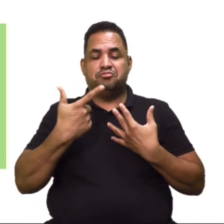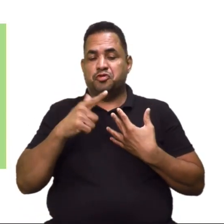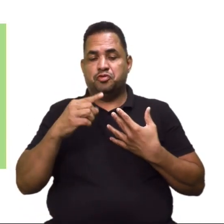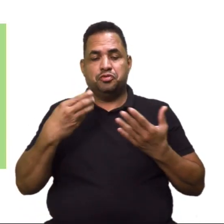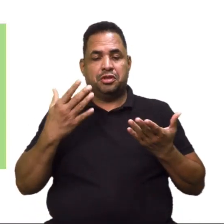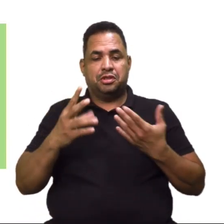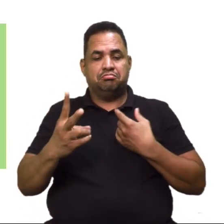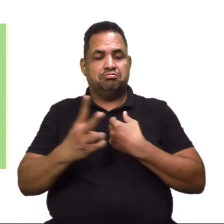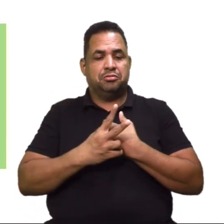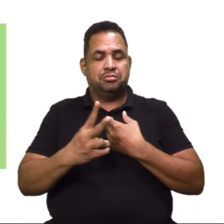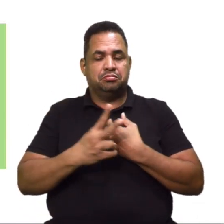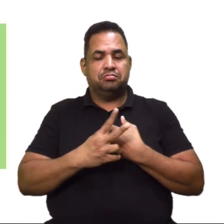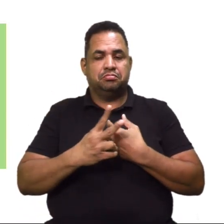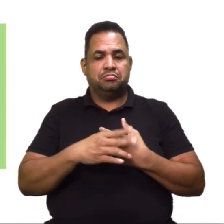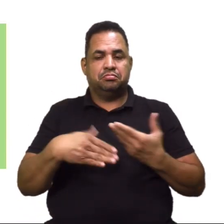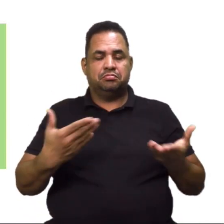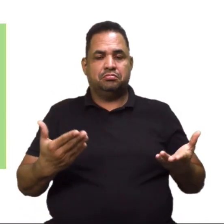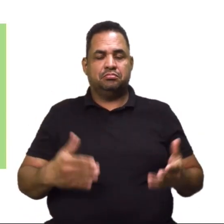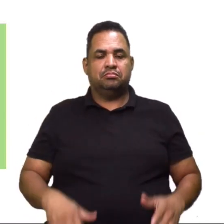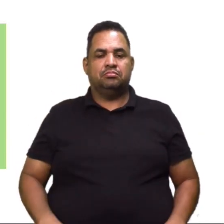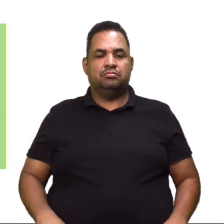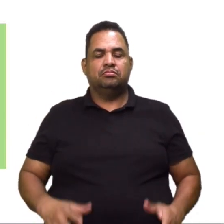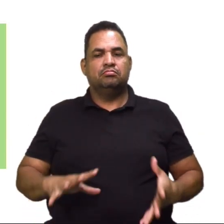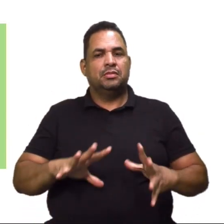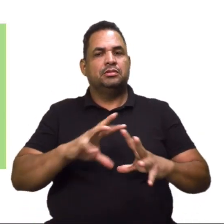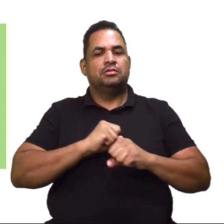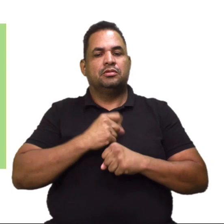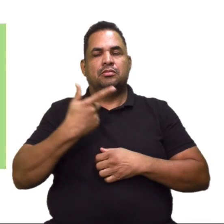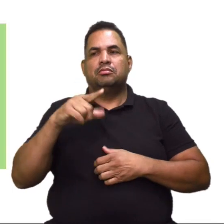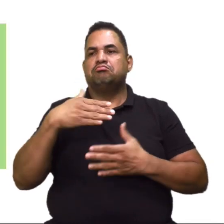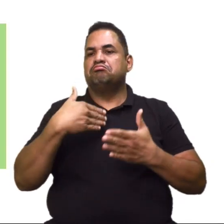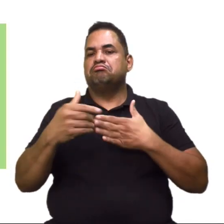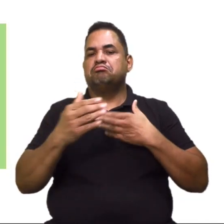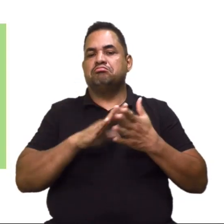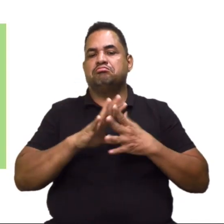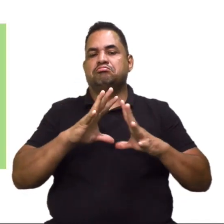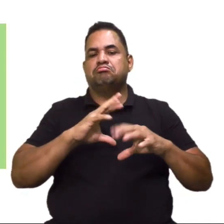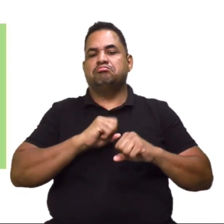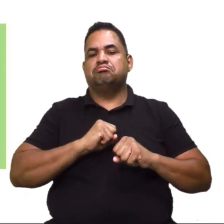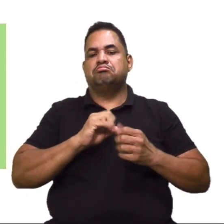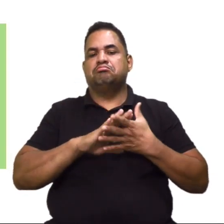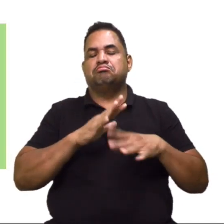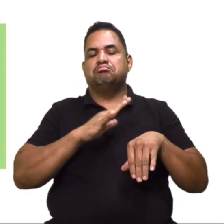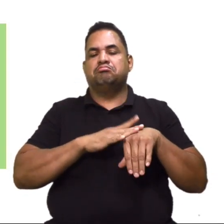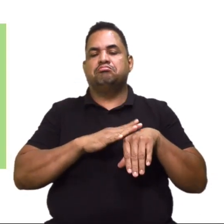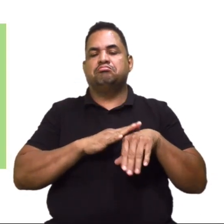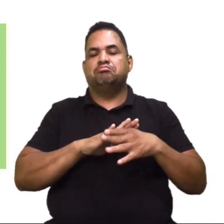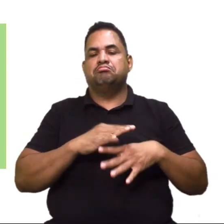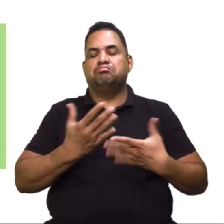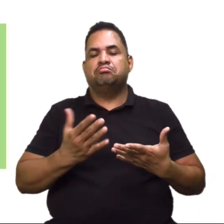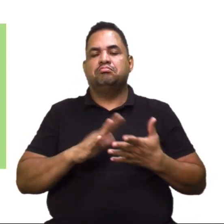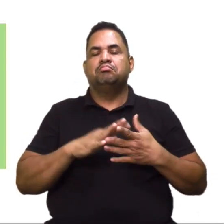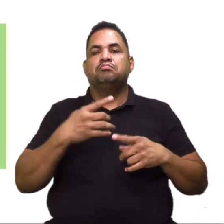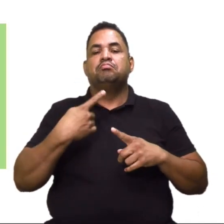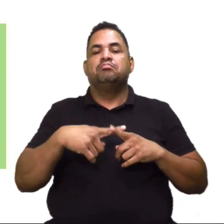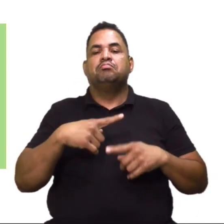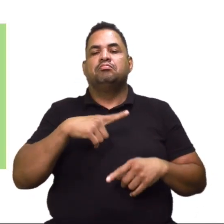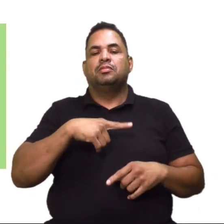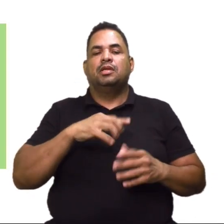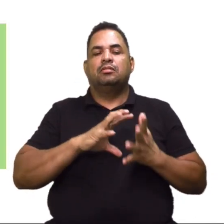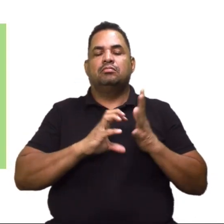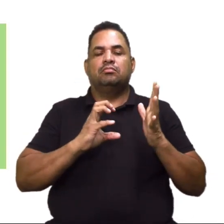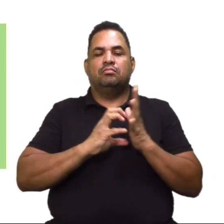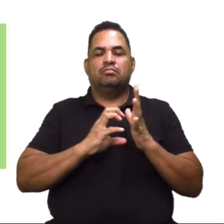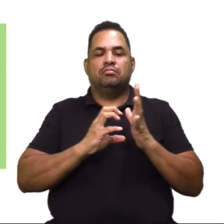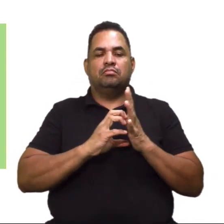desprotegido, né? Pode ser contrair qualquer outra doença que esteja ali no seu organismo, pode aflorar devido à presença do HIV. E